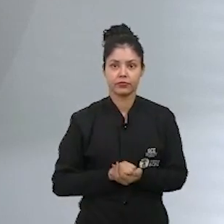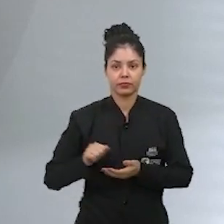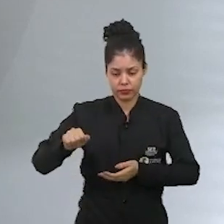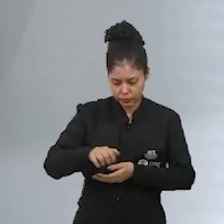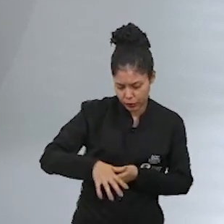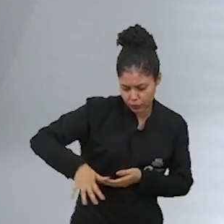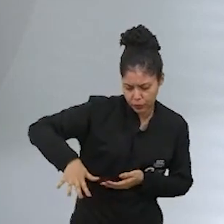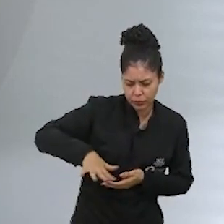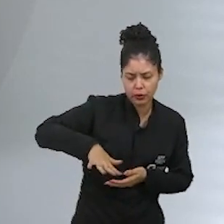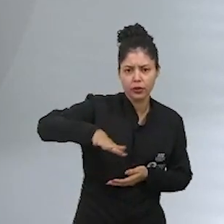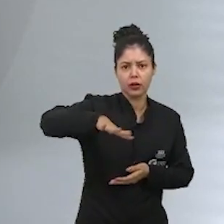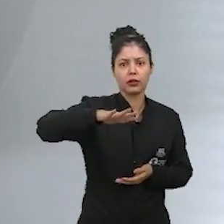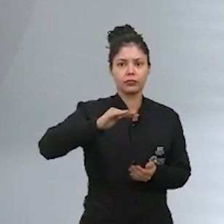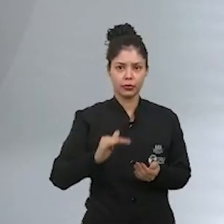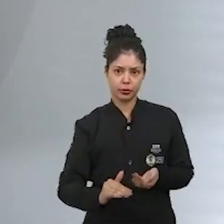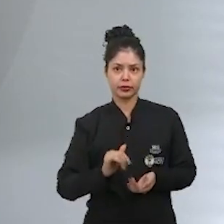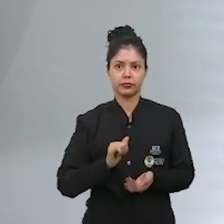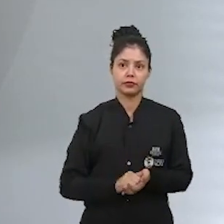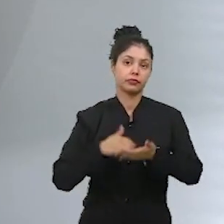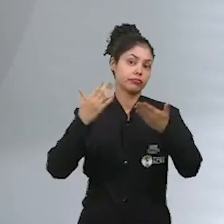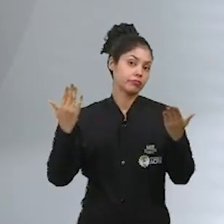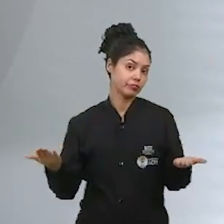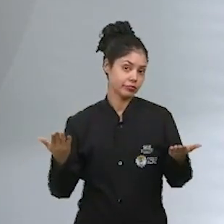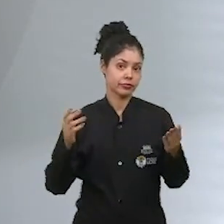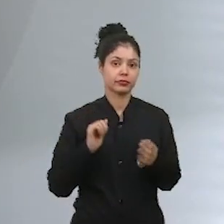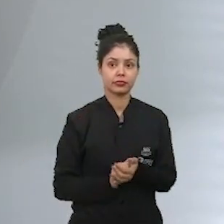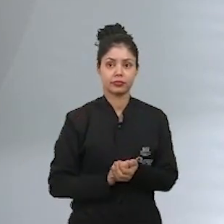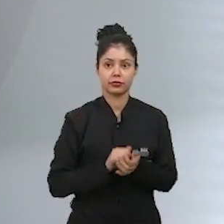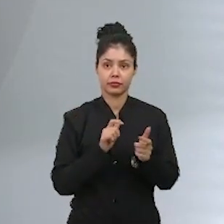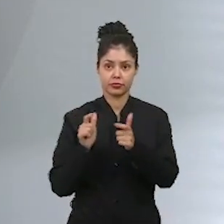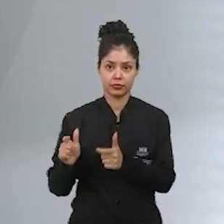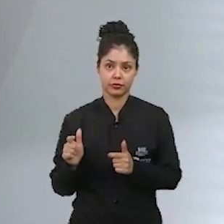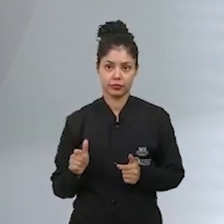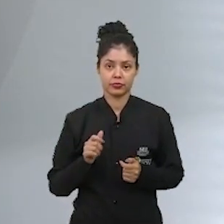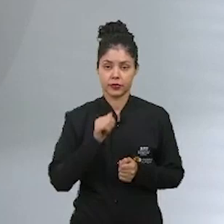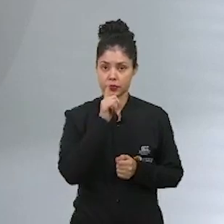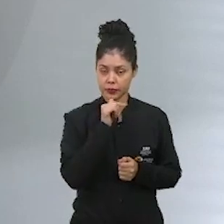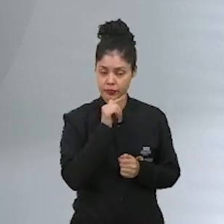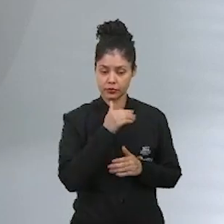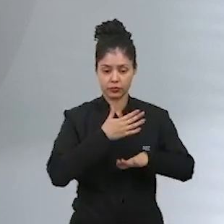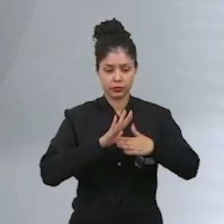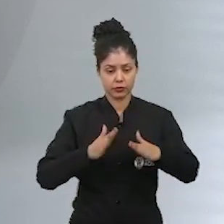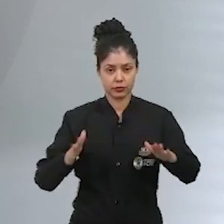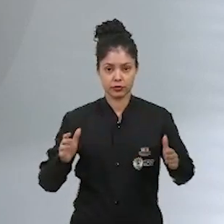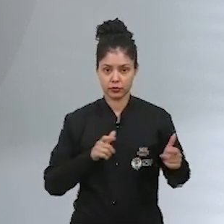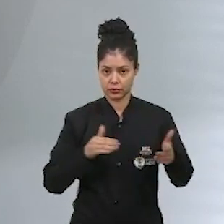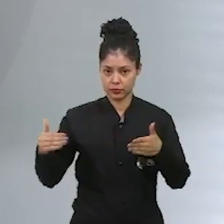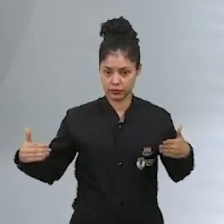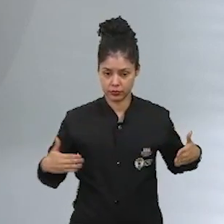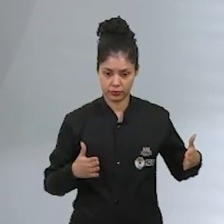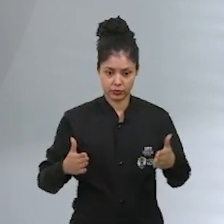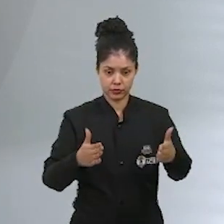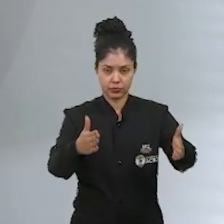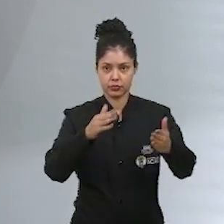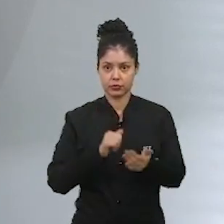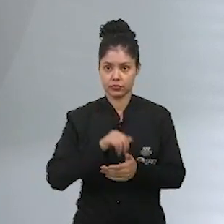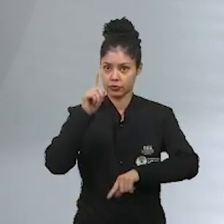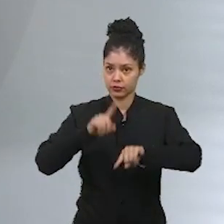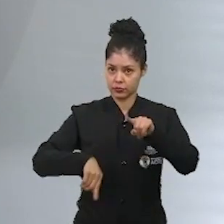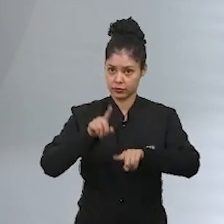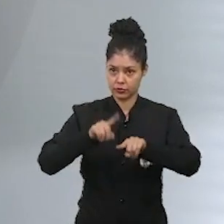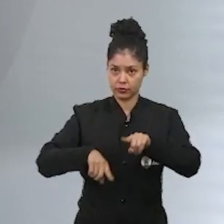ali mais rebaixada, que inclusive é onde ficam aí as bacias sedimentares, porque essas áreas, elas recebem o